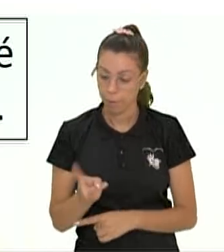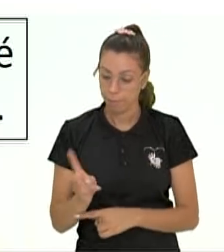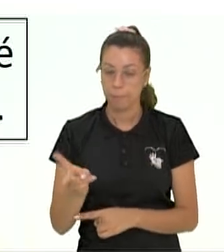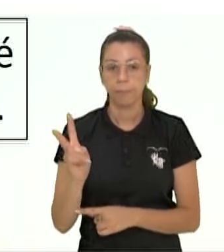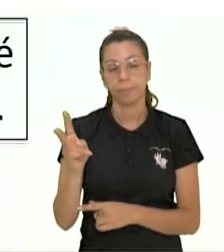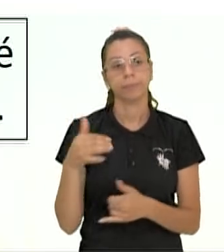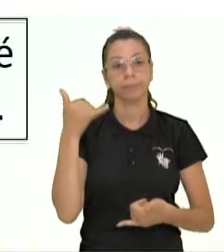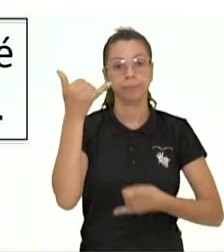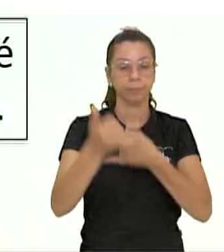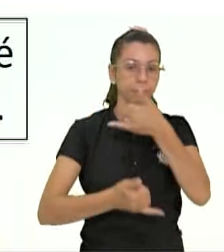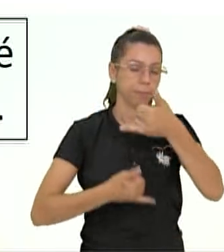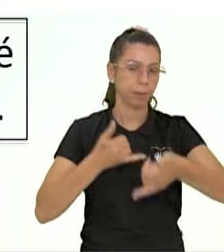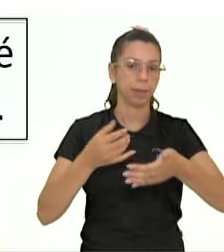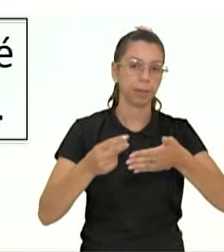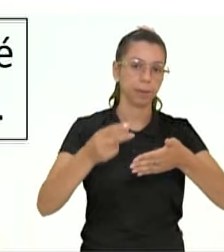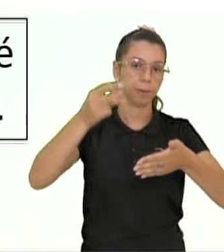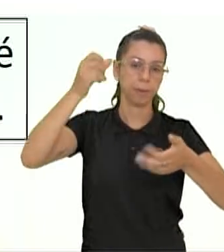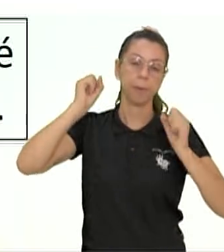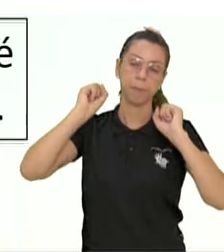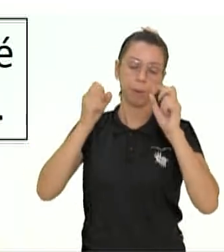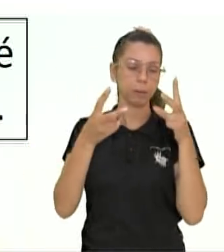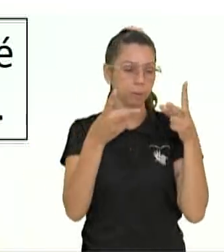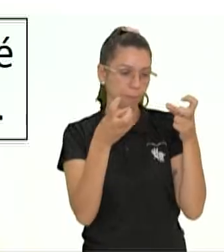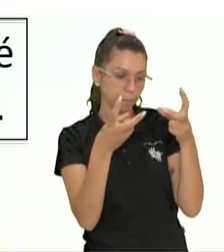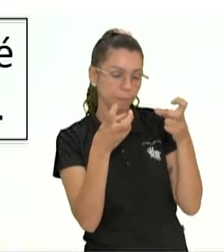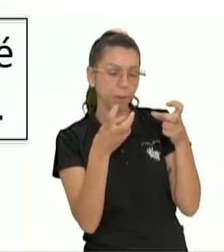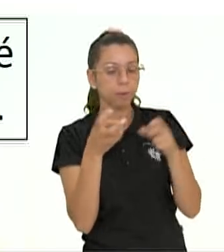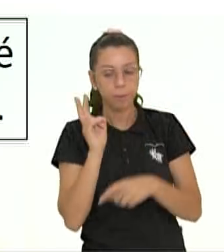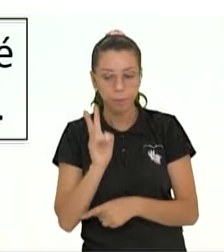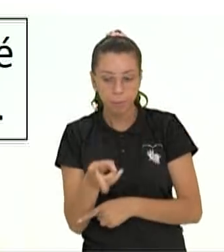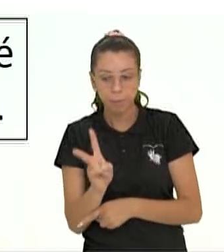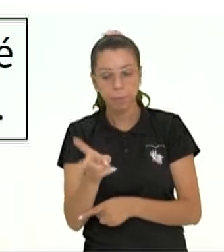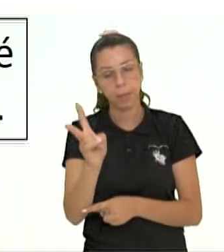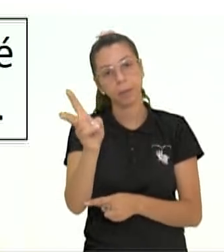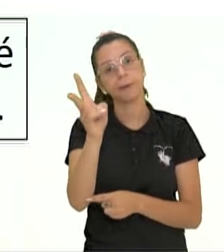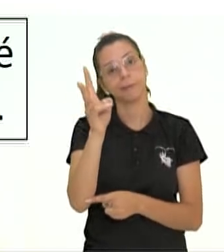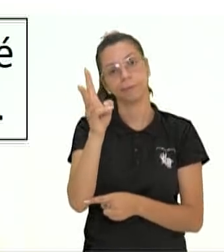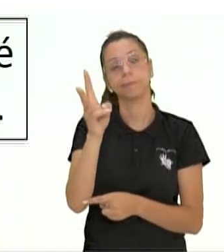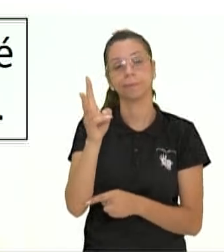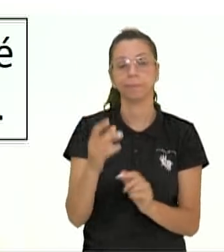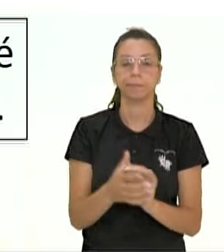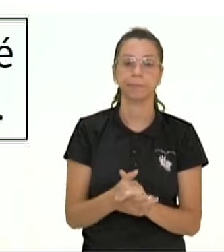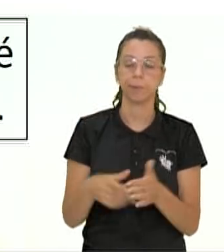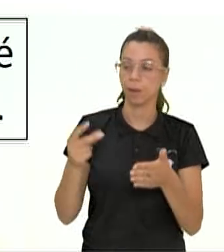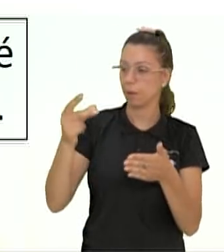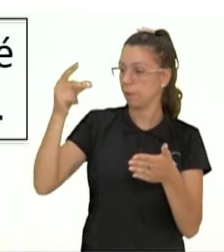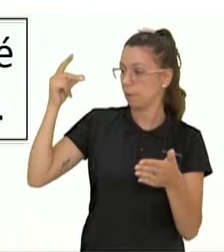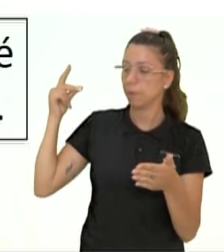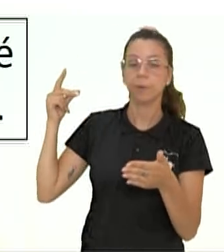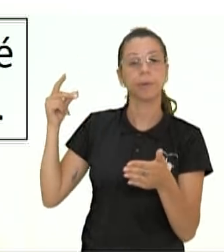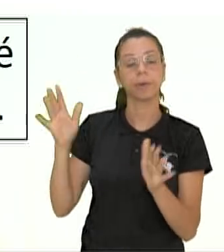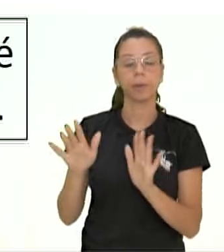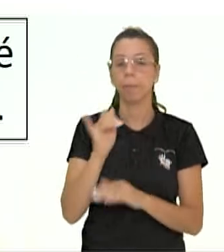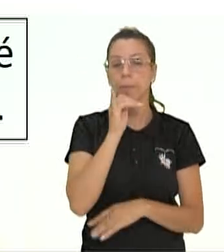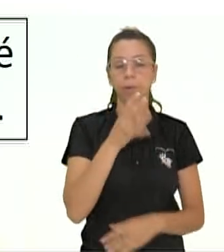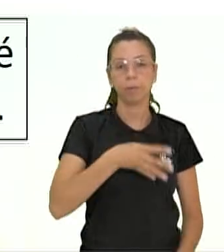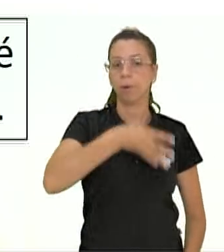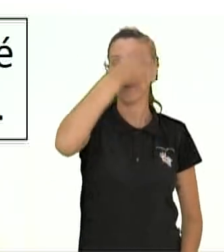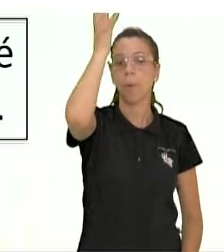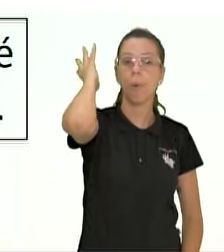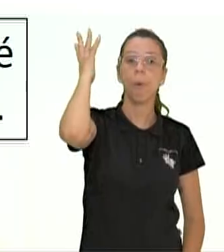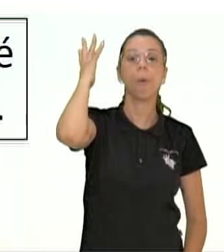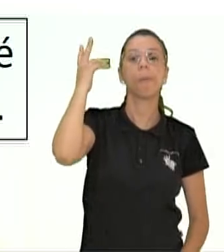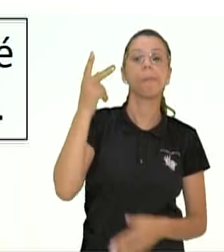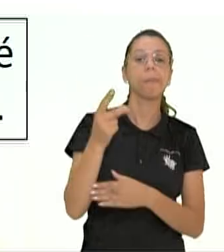Várias brincadeiras antigas podem ser percebidas como as permanências da antiguidade. O professor Roberto falou lá na Roma Antiga,